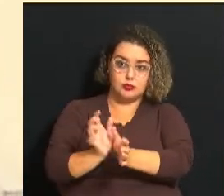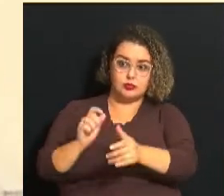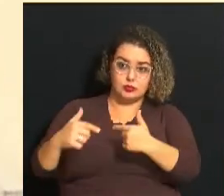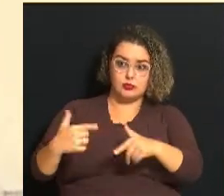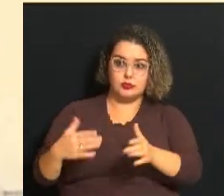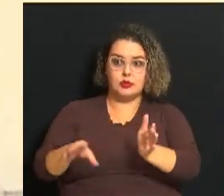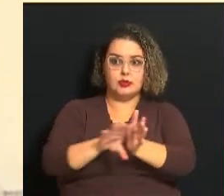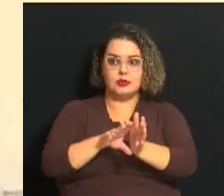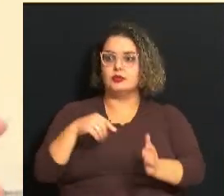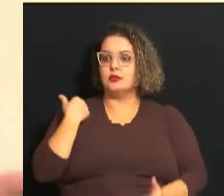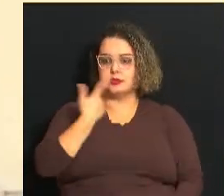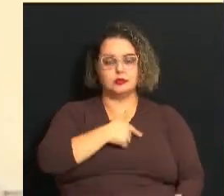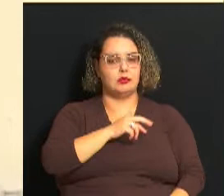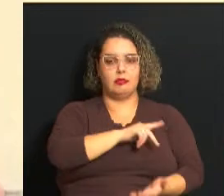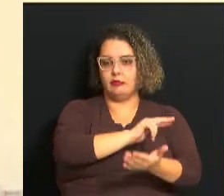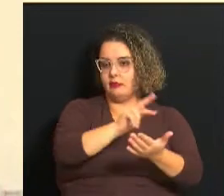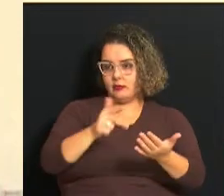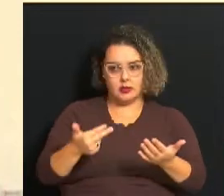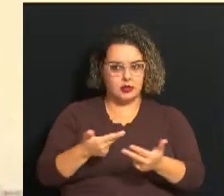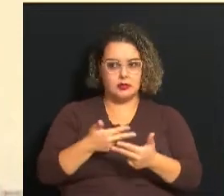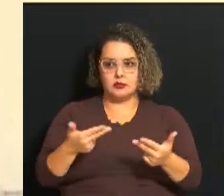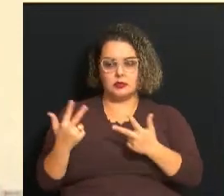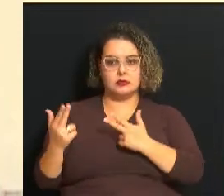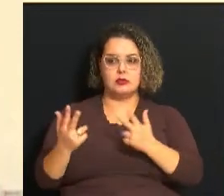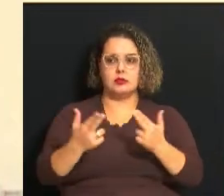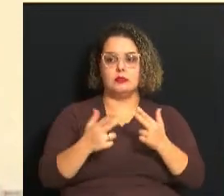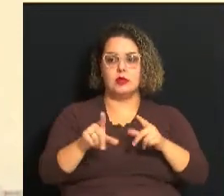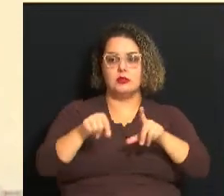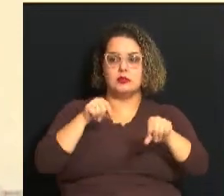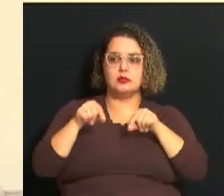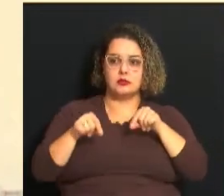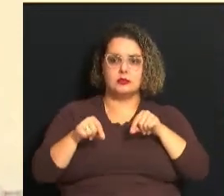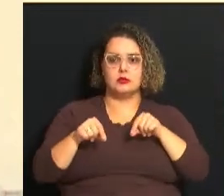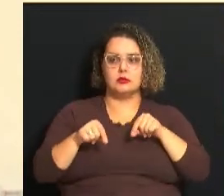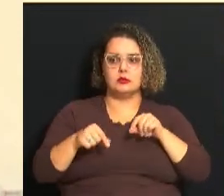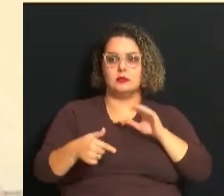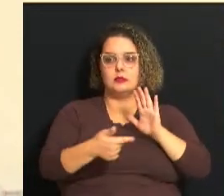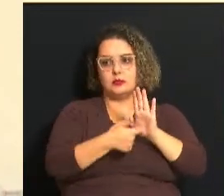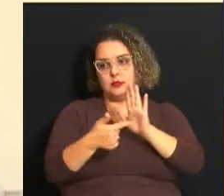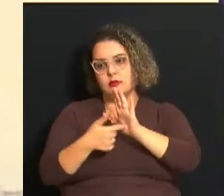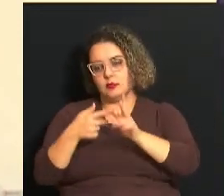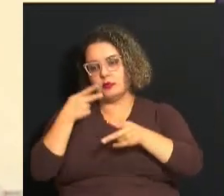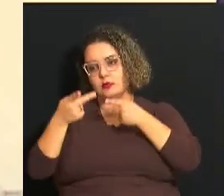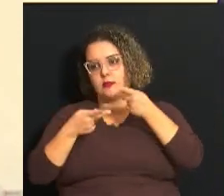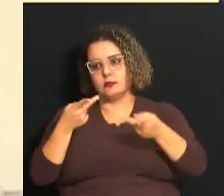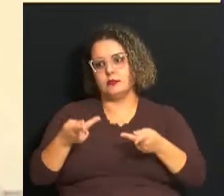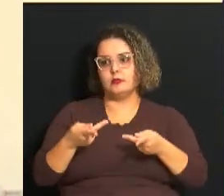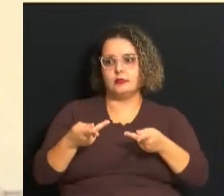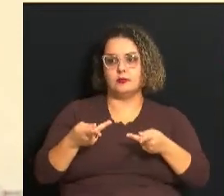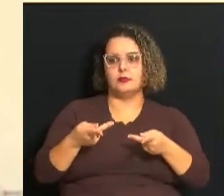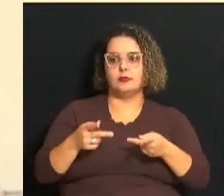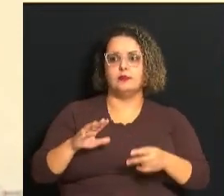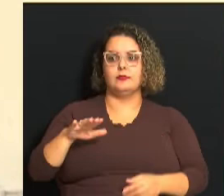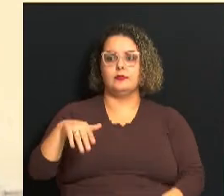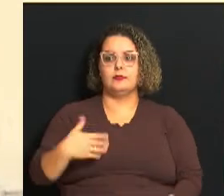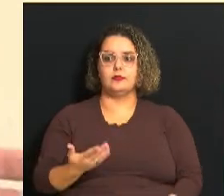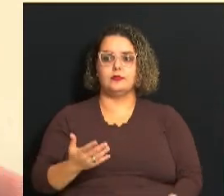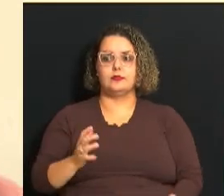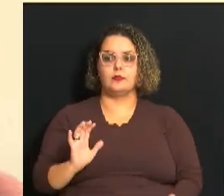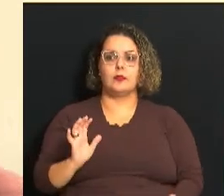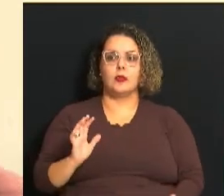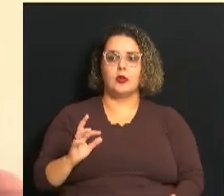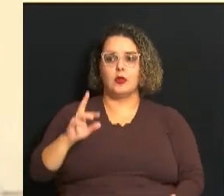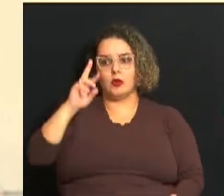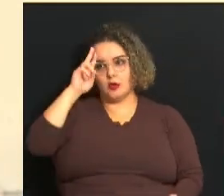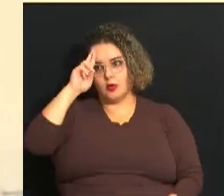a gente não tem dezenas de caso assim mas escolher alguns específicos para ilustrar Nossa fala o mista quando ocorre a situação o chefe em